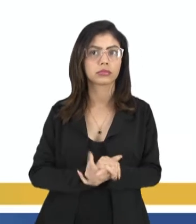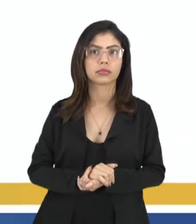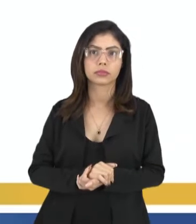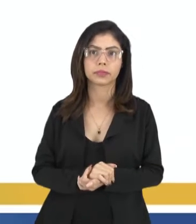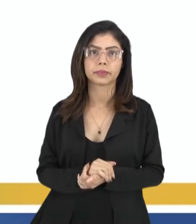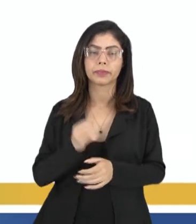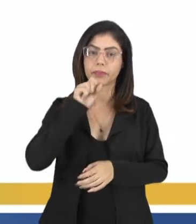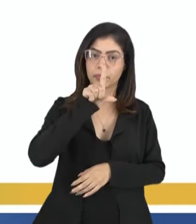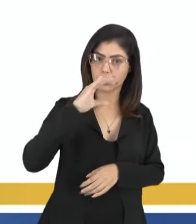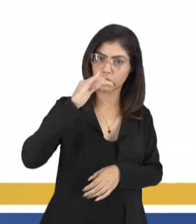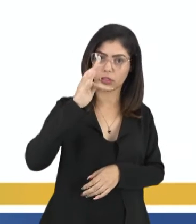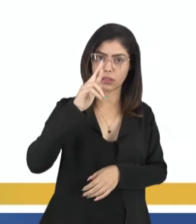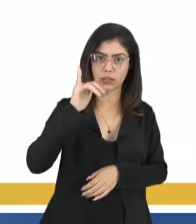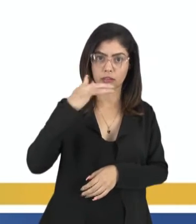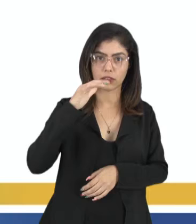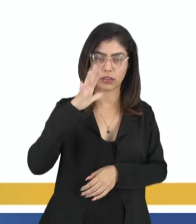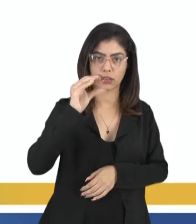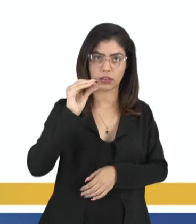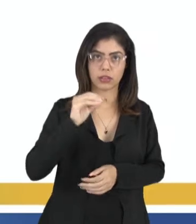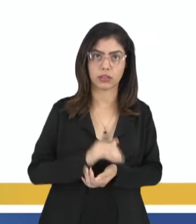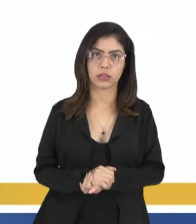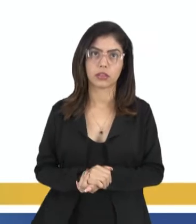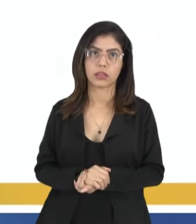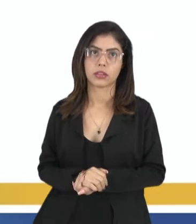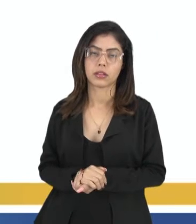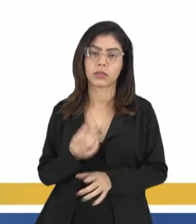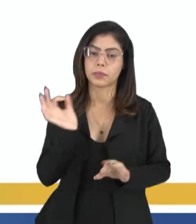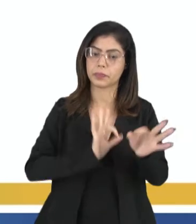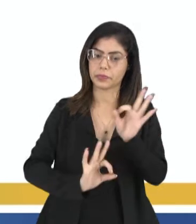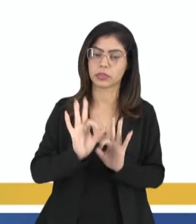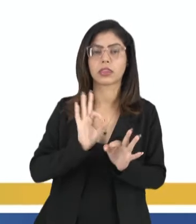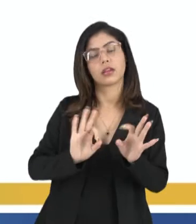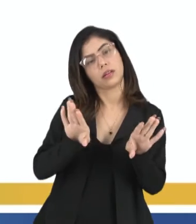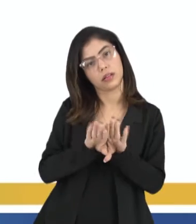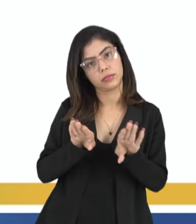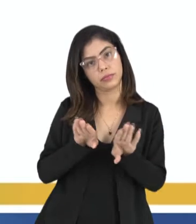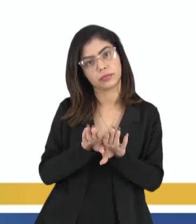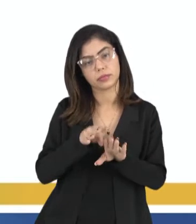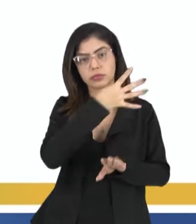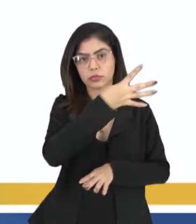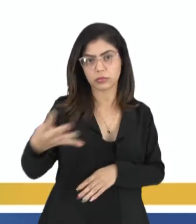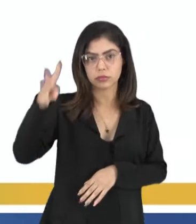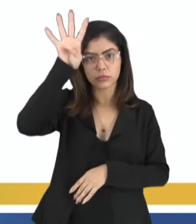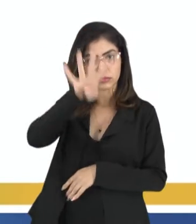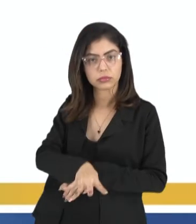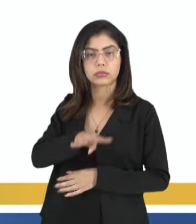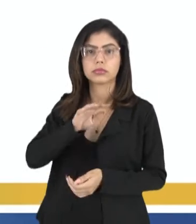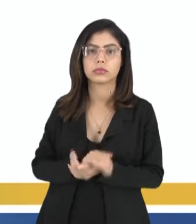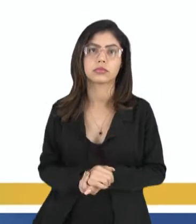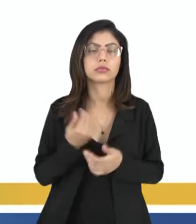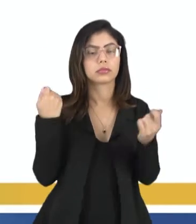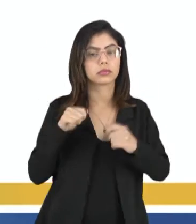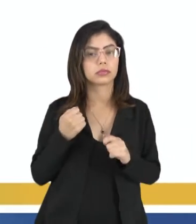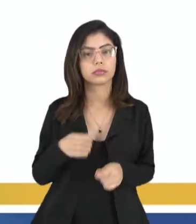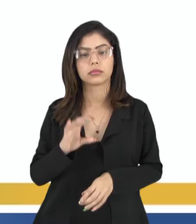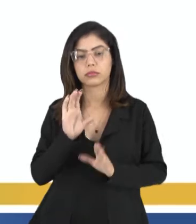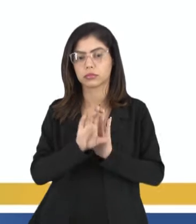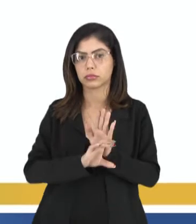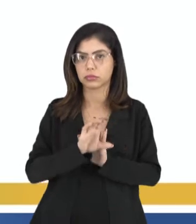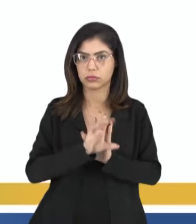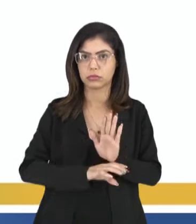a classificação e a organização da tabela periódica, a gente vai precisar desse conceito,